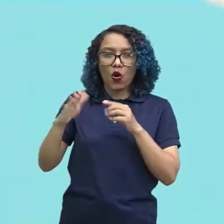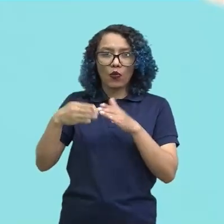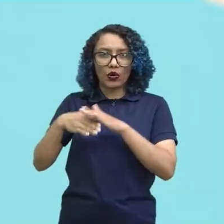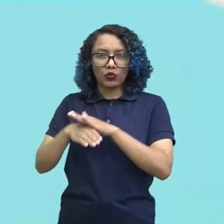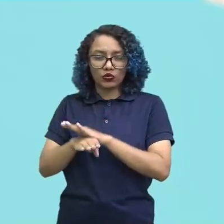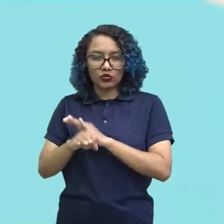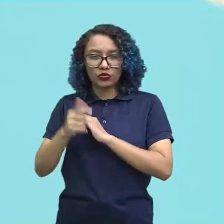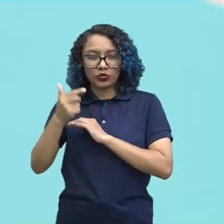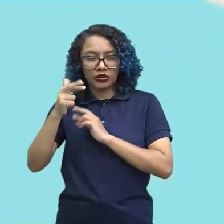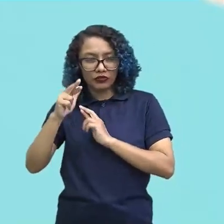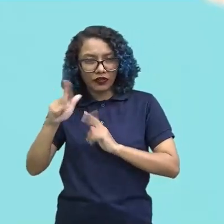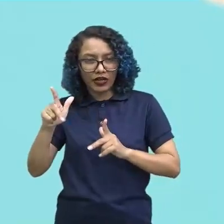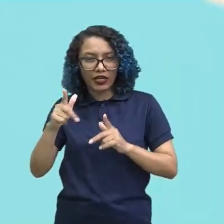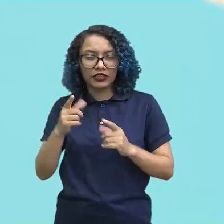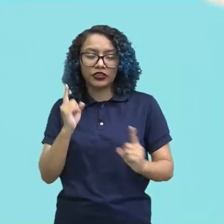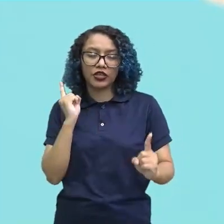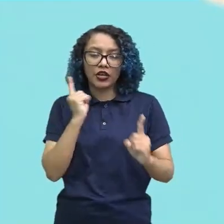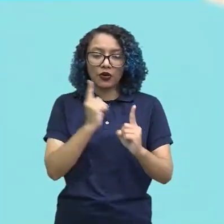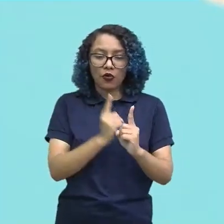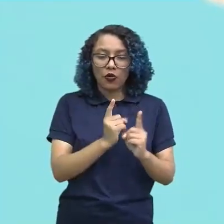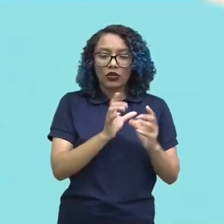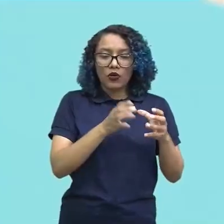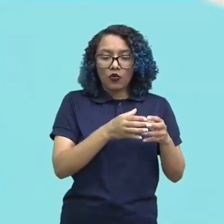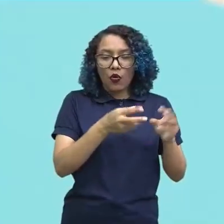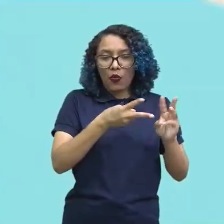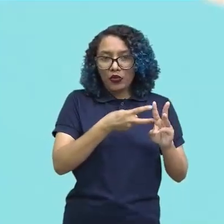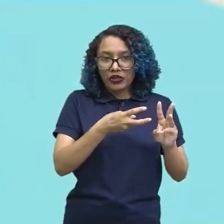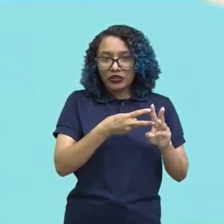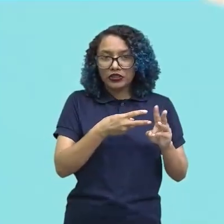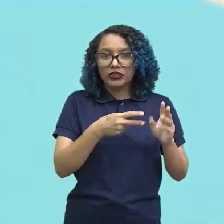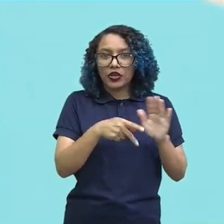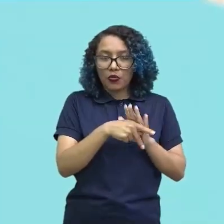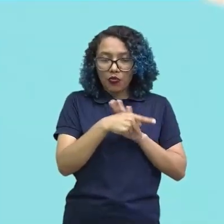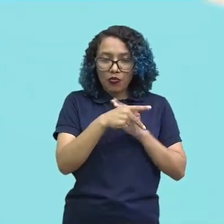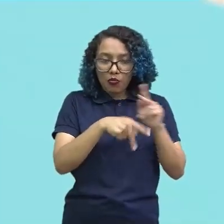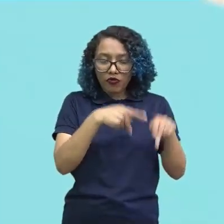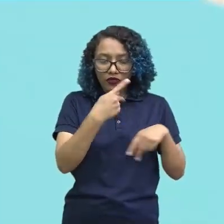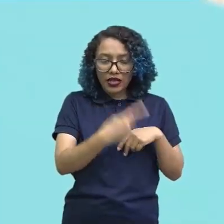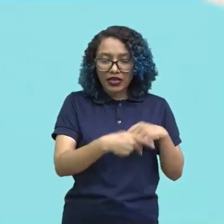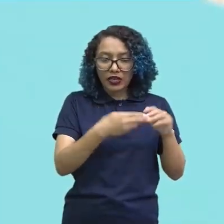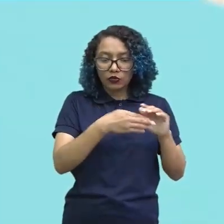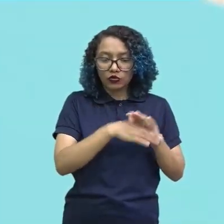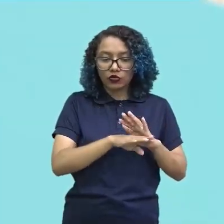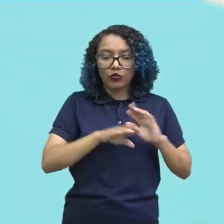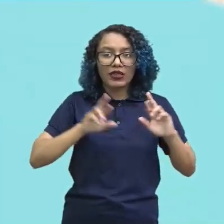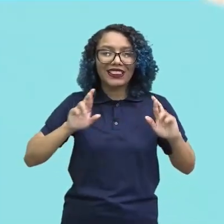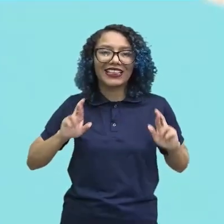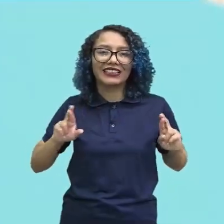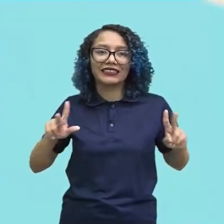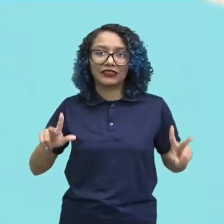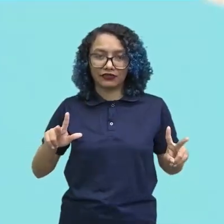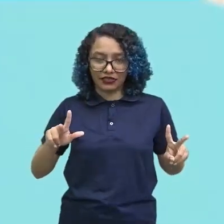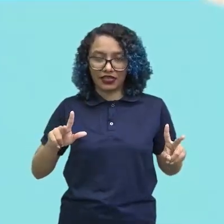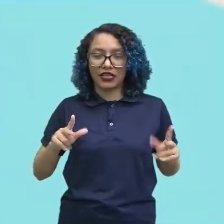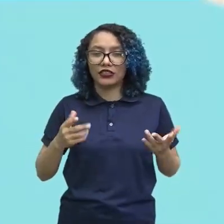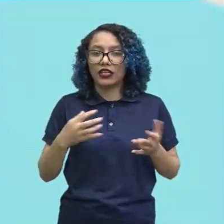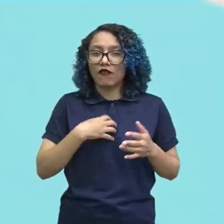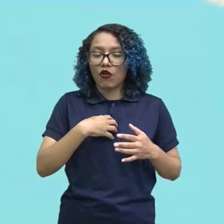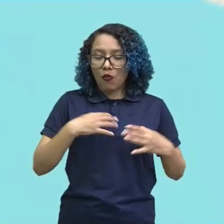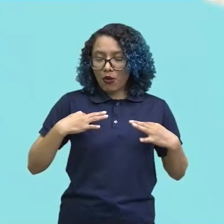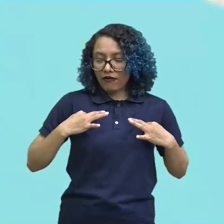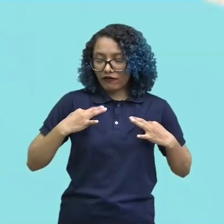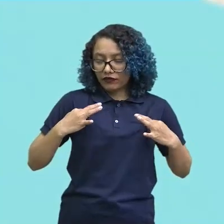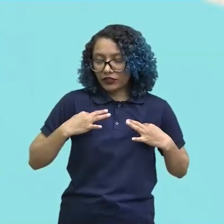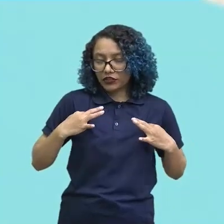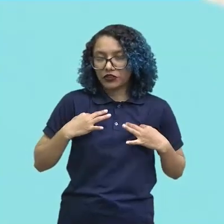costumes, e encontram exatamente os nossos indígenas, o povo dessa terra, com costumes completamente diferentes. Tanto nas vestimentas,